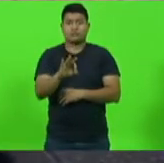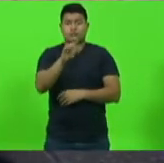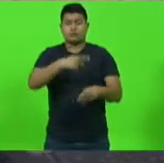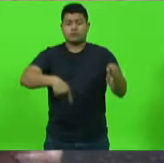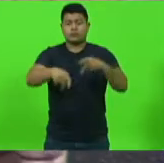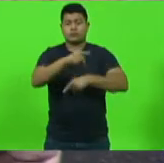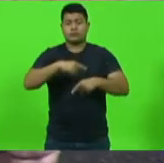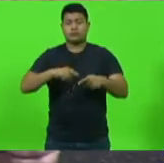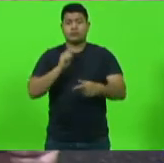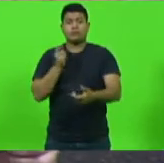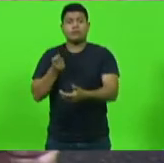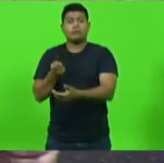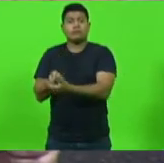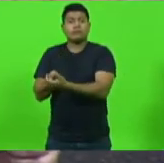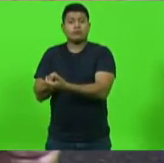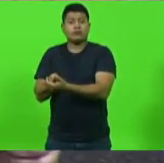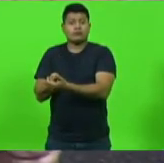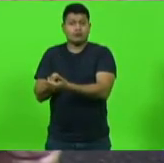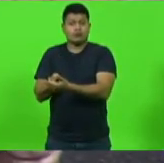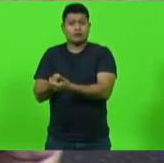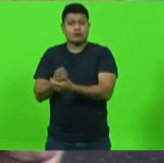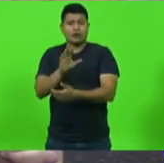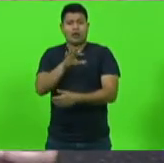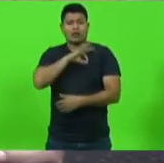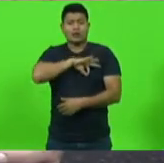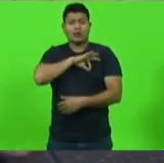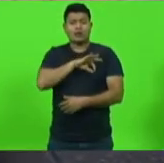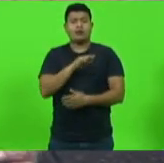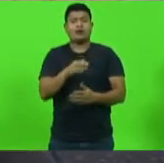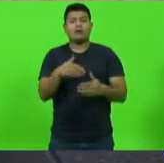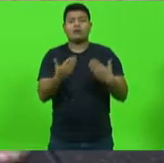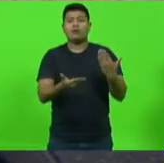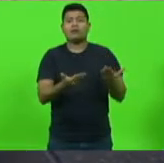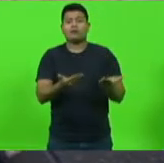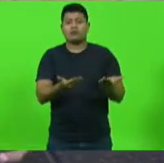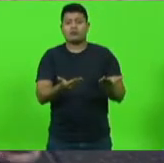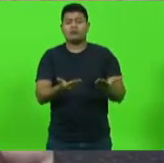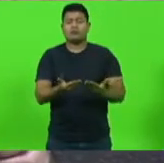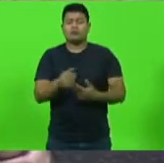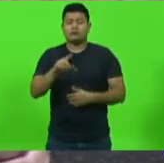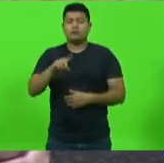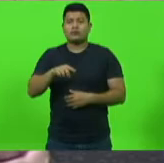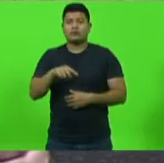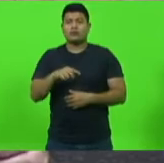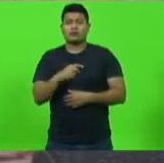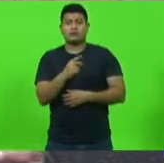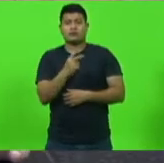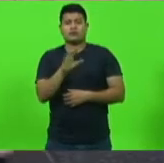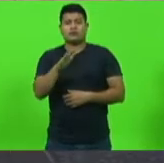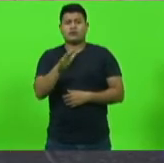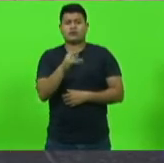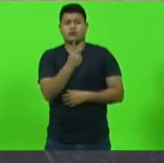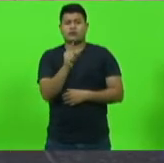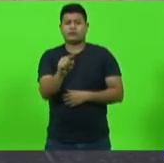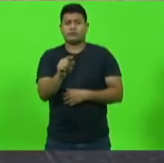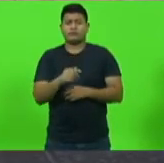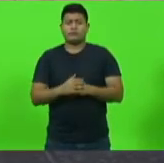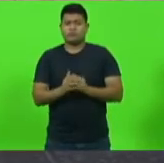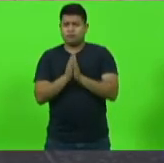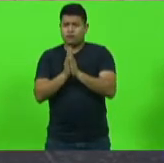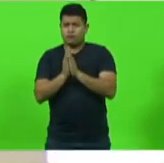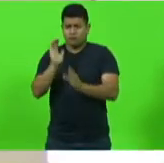ganha, em média, ali, 2 salários mínimos. Não coloquem a sua assinatura nisso. Seria isso, presidente.